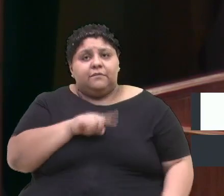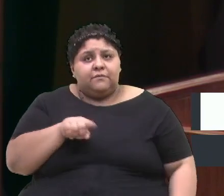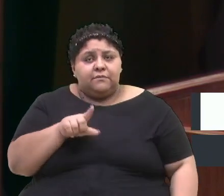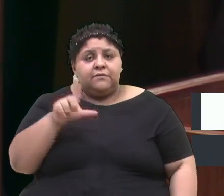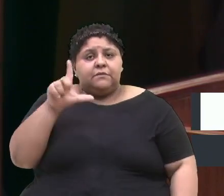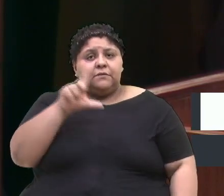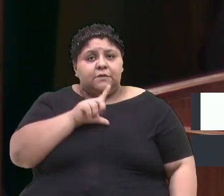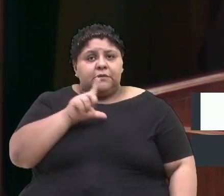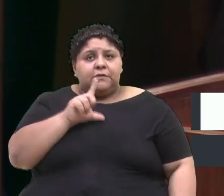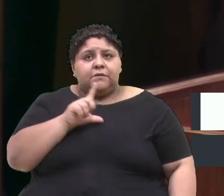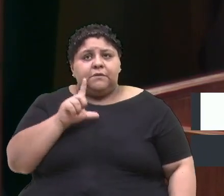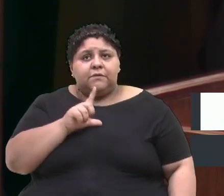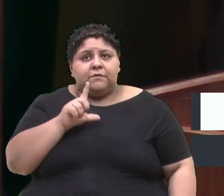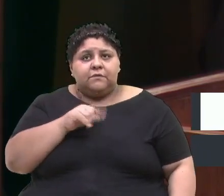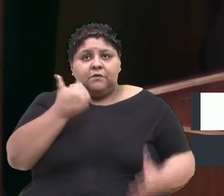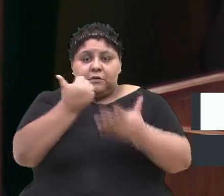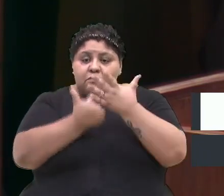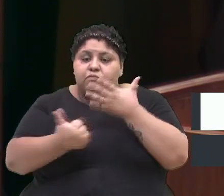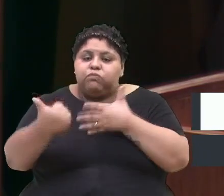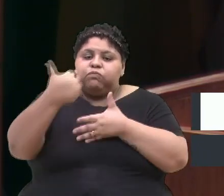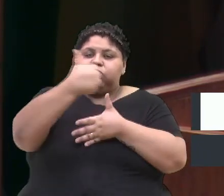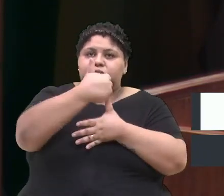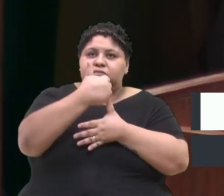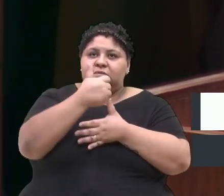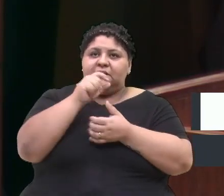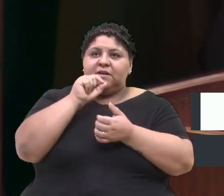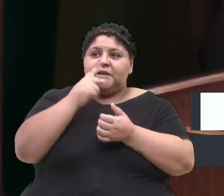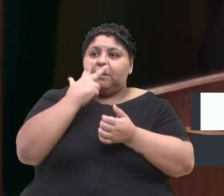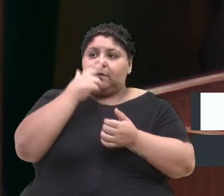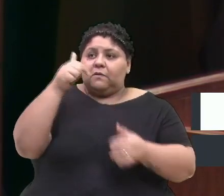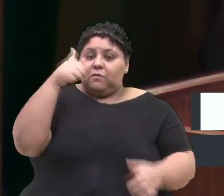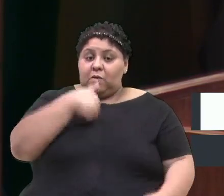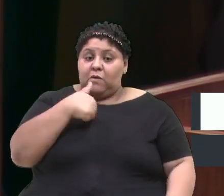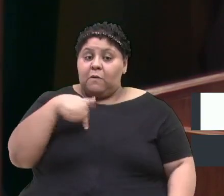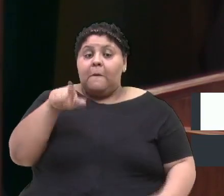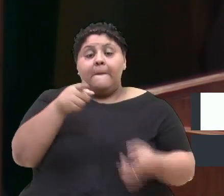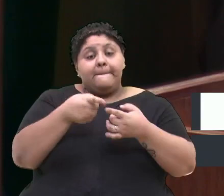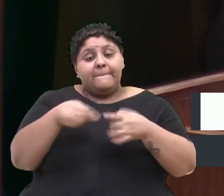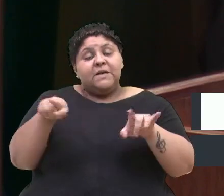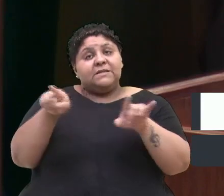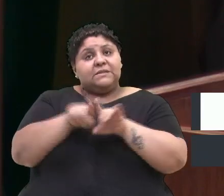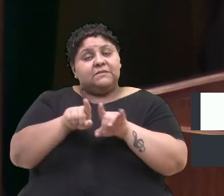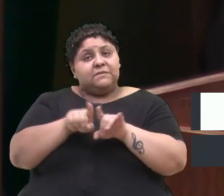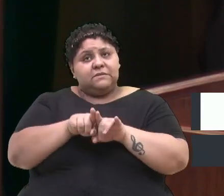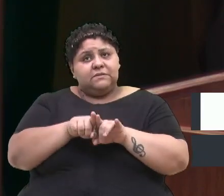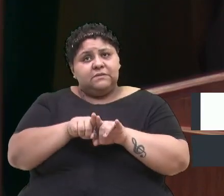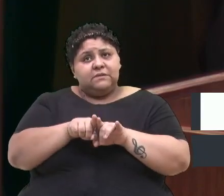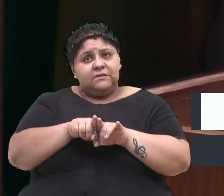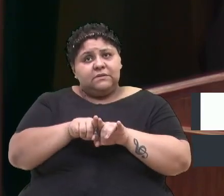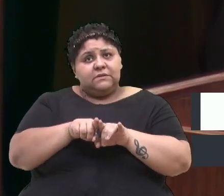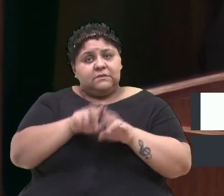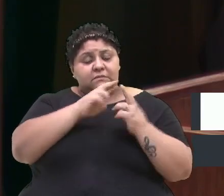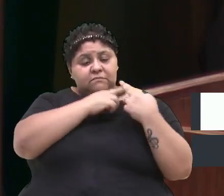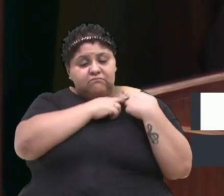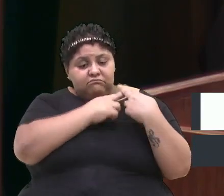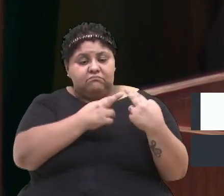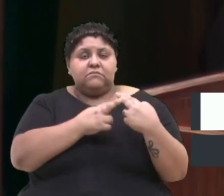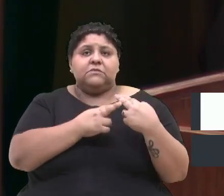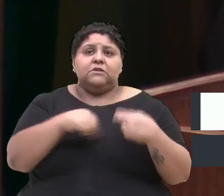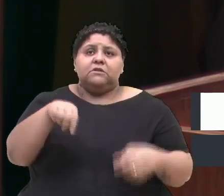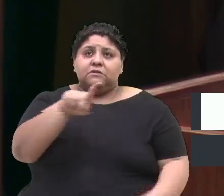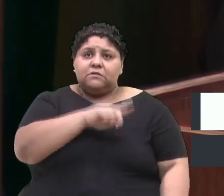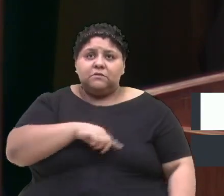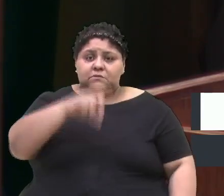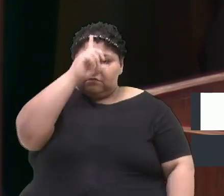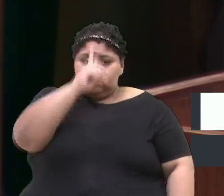tenha privilégio de ser quem a gente é, mas também nos coloca responsabilidades, que são os nossos